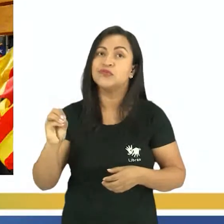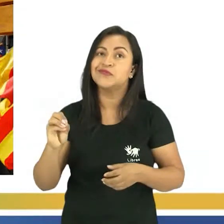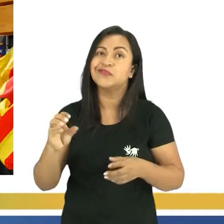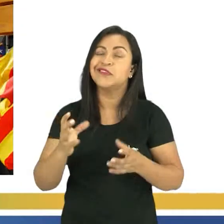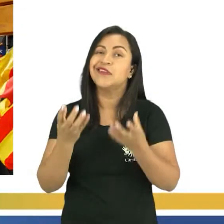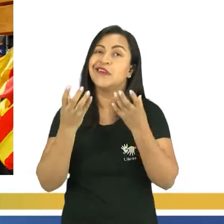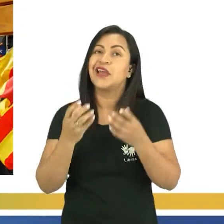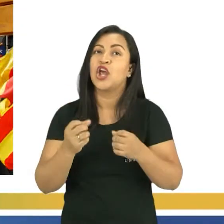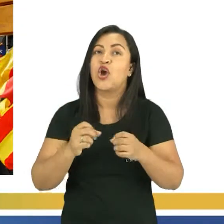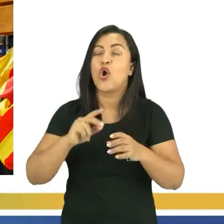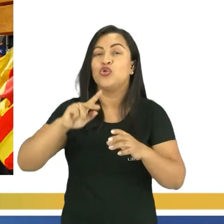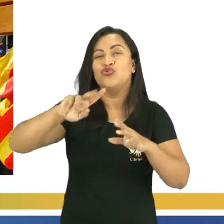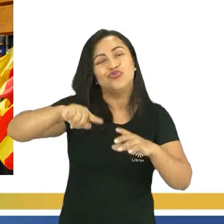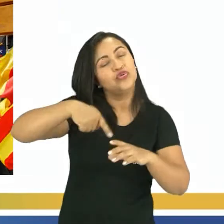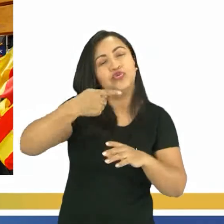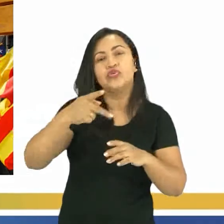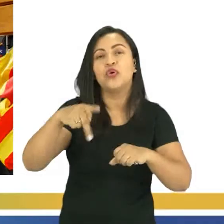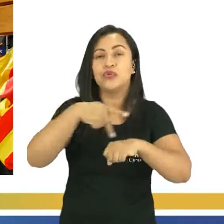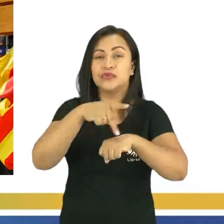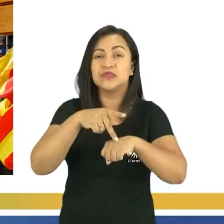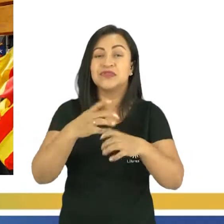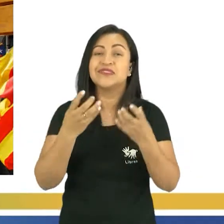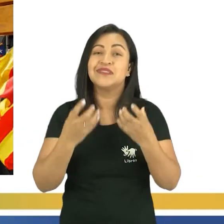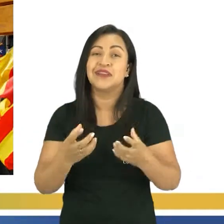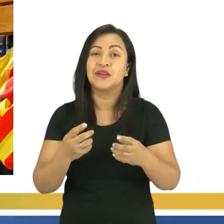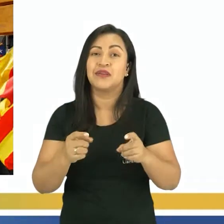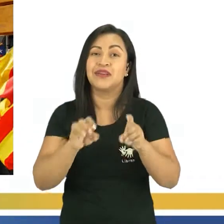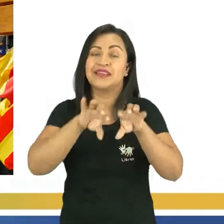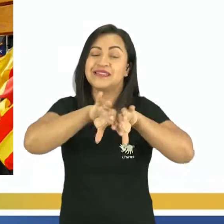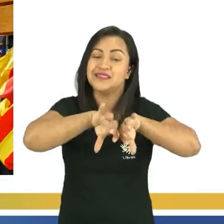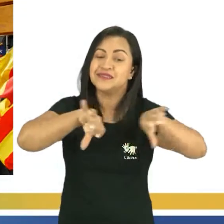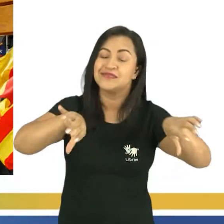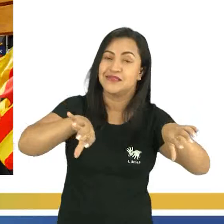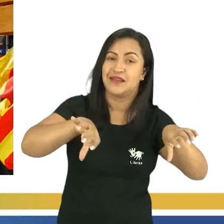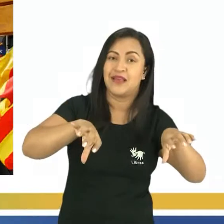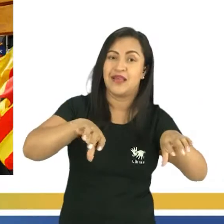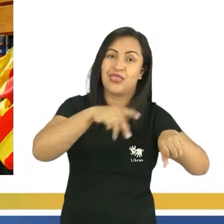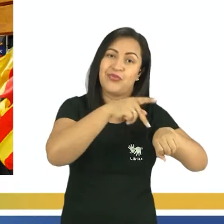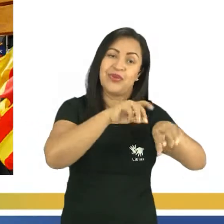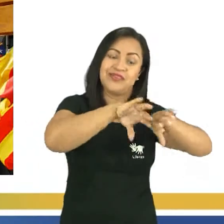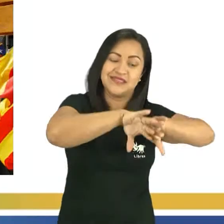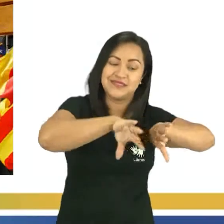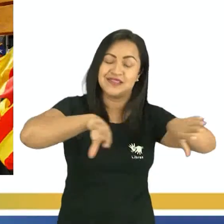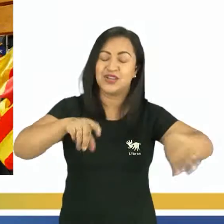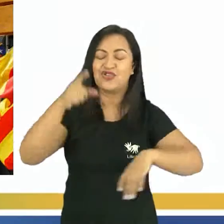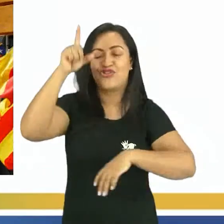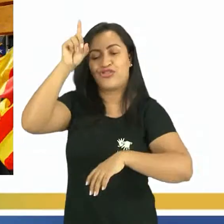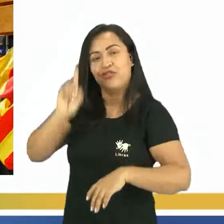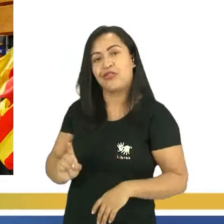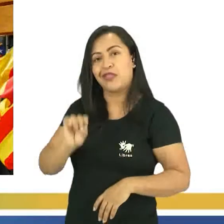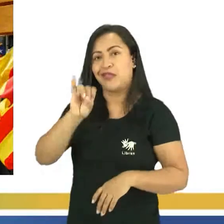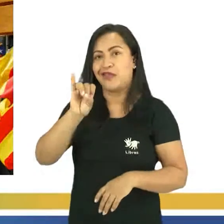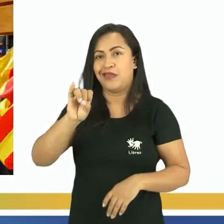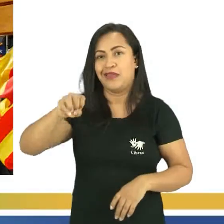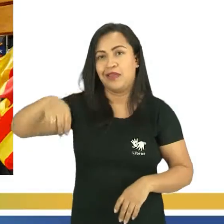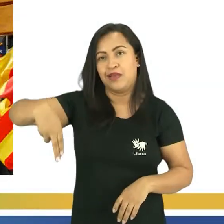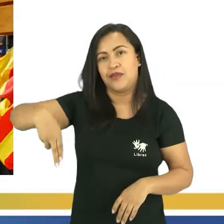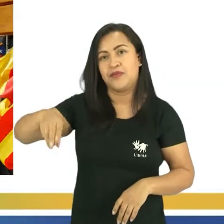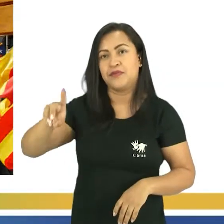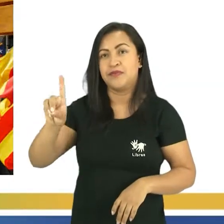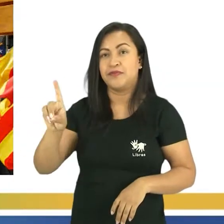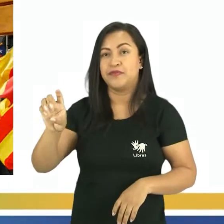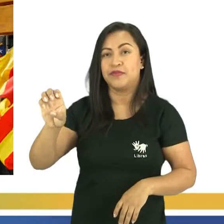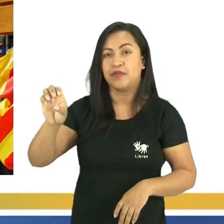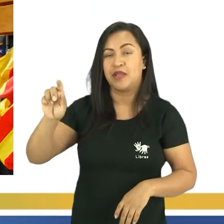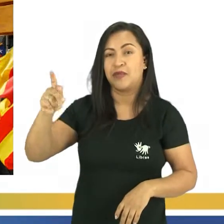né? A ONU considera Kosovo como independente, outros países da Europa não consideram Kosovo como independente. Kosovo estava ligado muito ainda aos